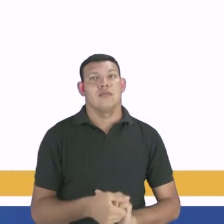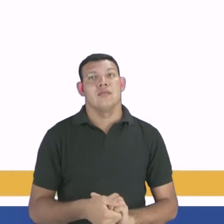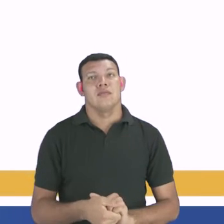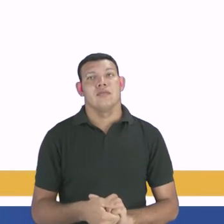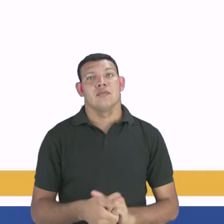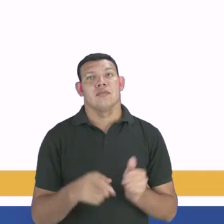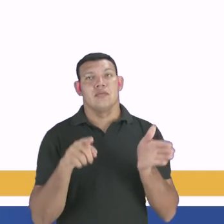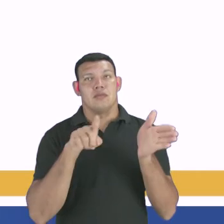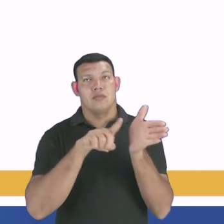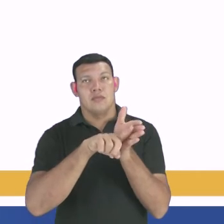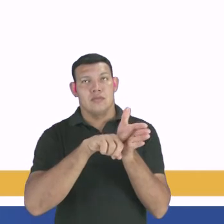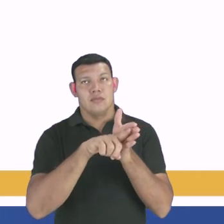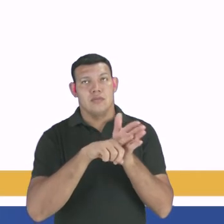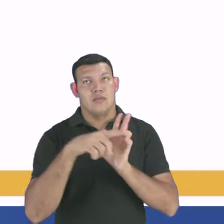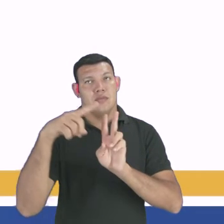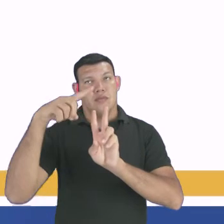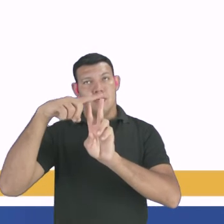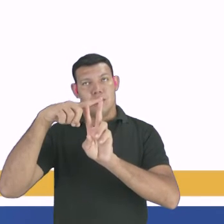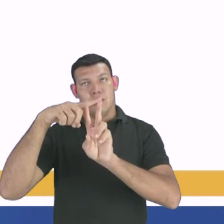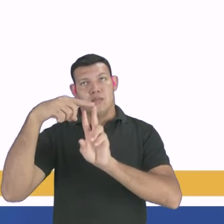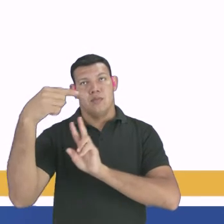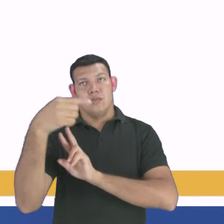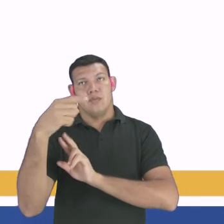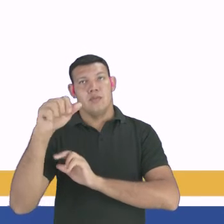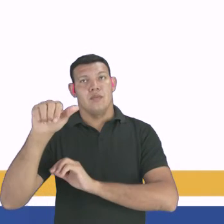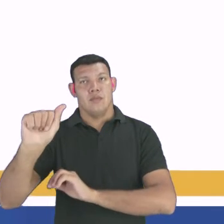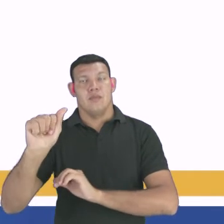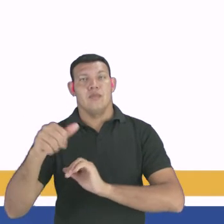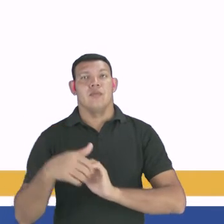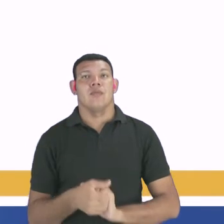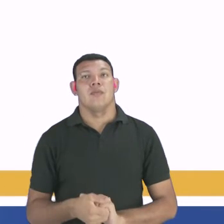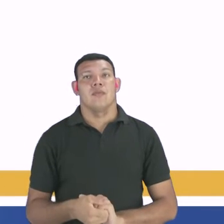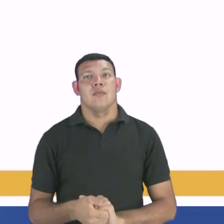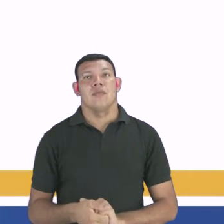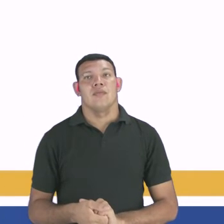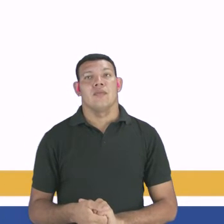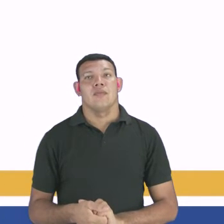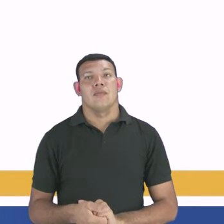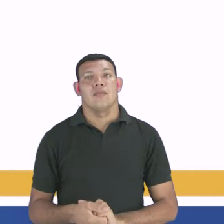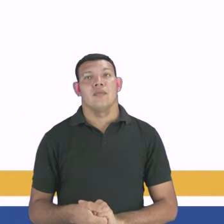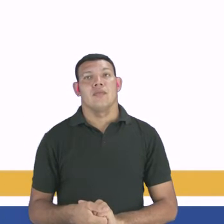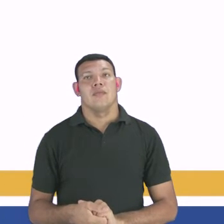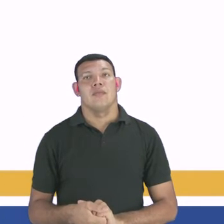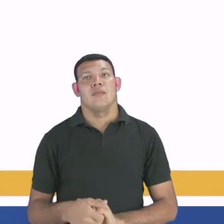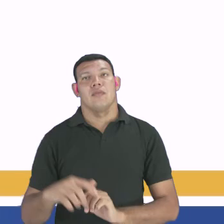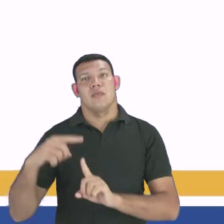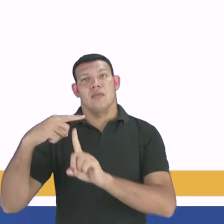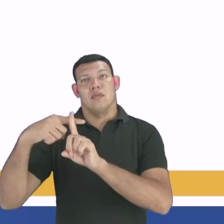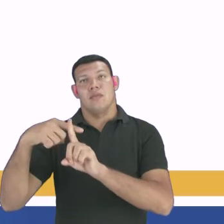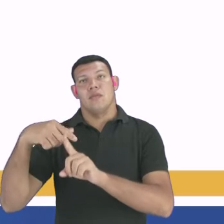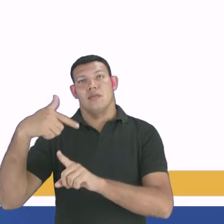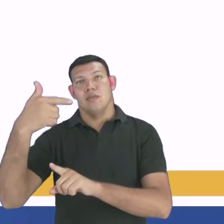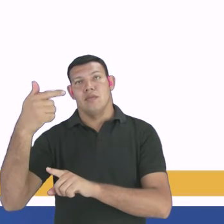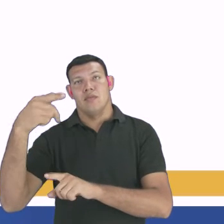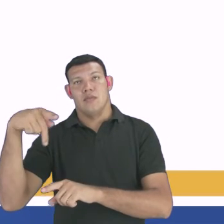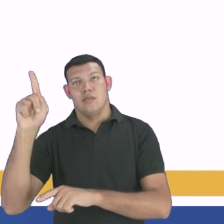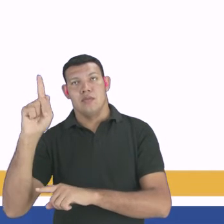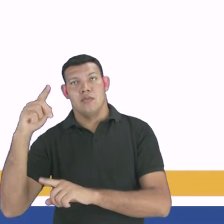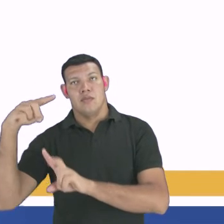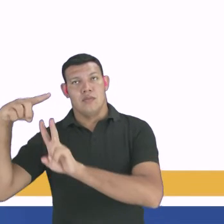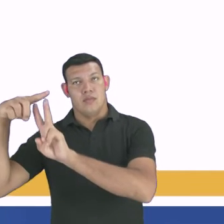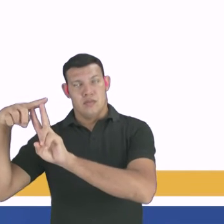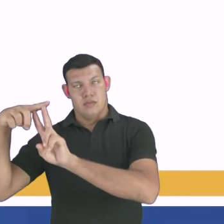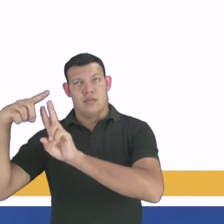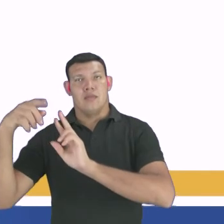você subtraiu pe - a você vai ter pelo menos a mais 2 Cap E aí esses dois capim